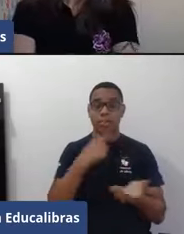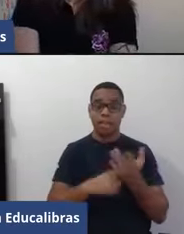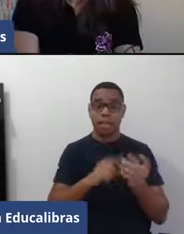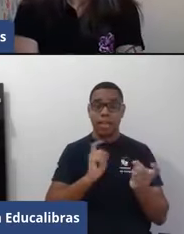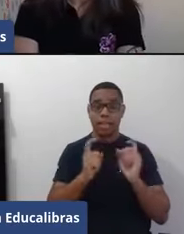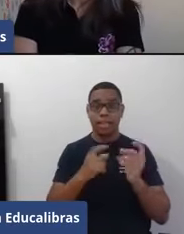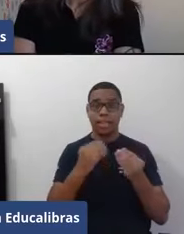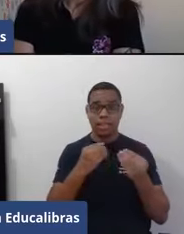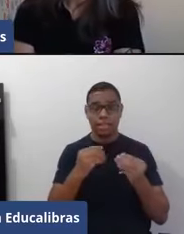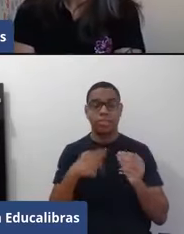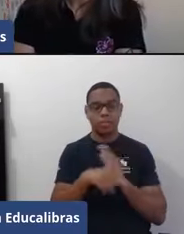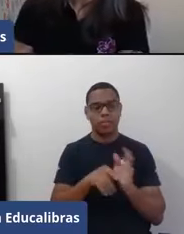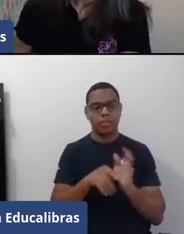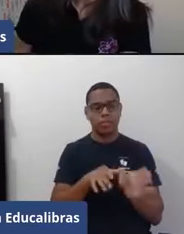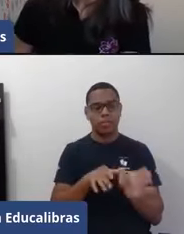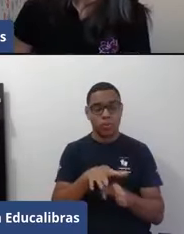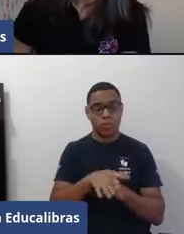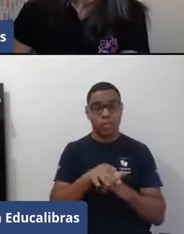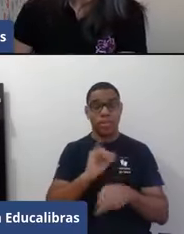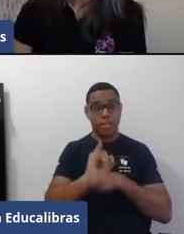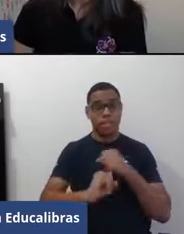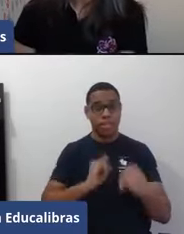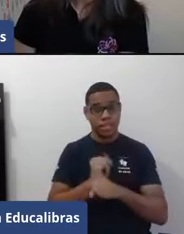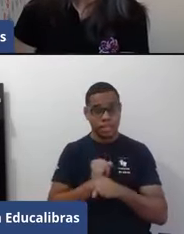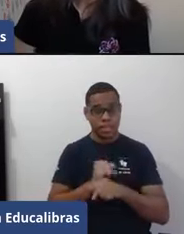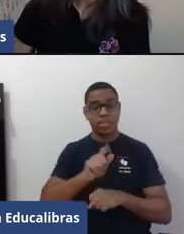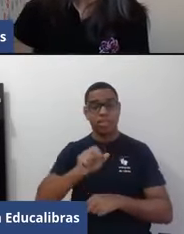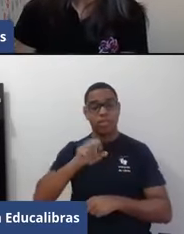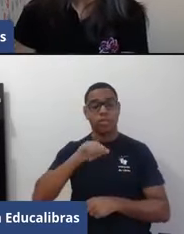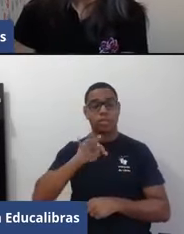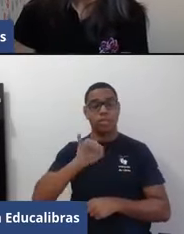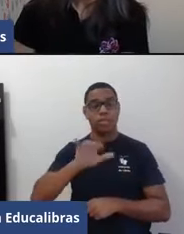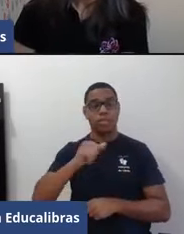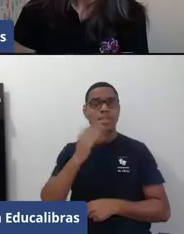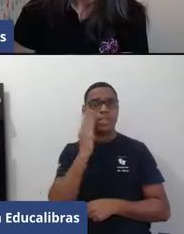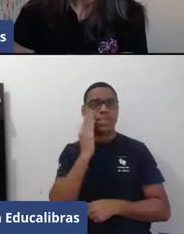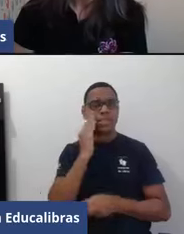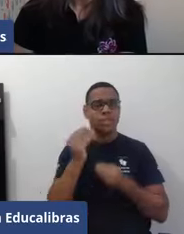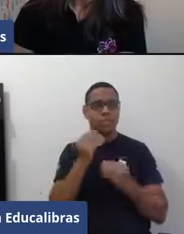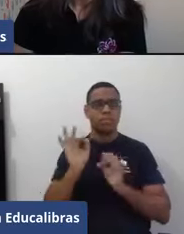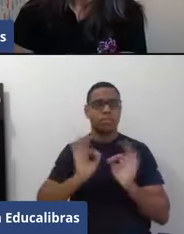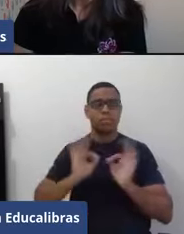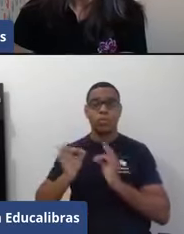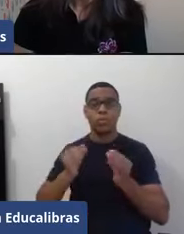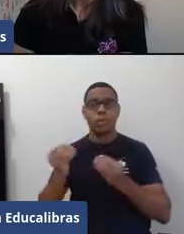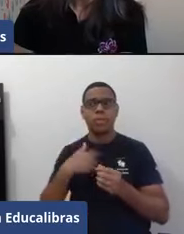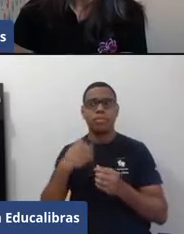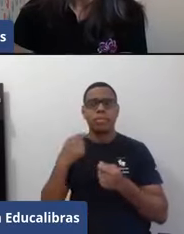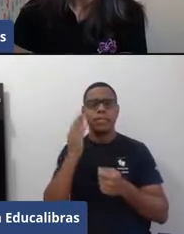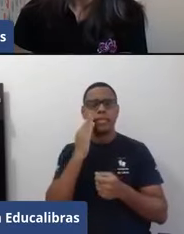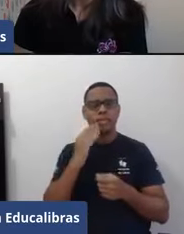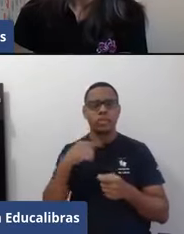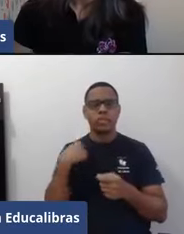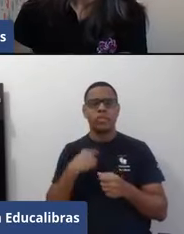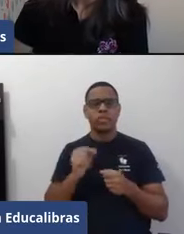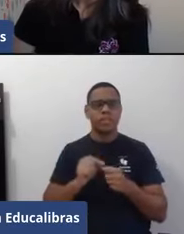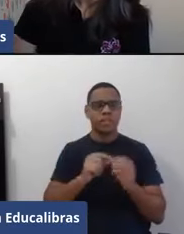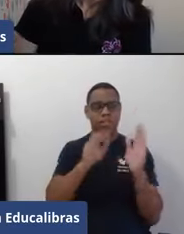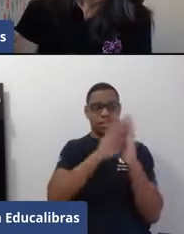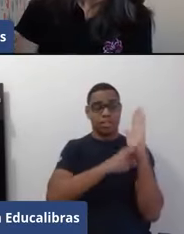do Conselho de forma virtual. Gersonita, precisa saber, para adiantar o negócio, nós já fizemos um regimento